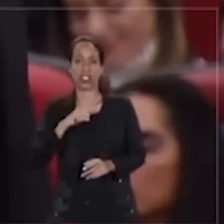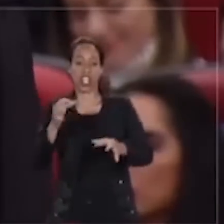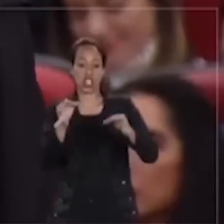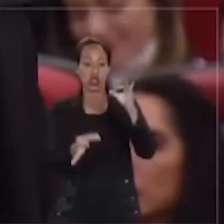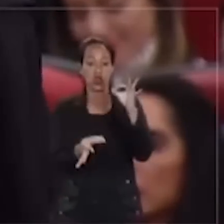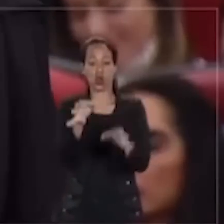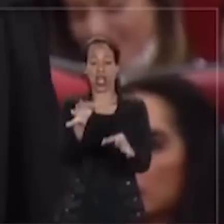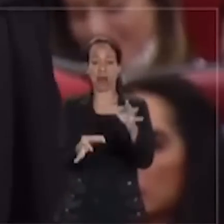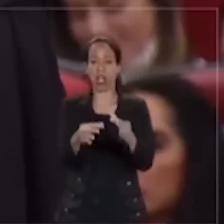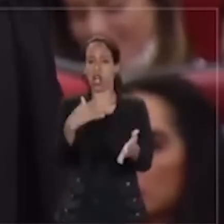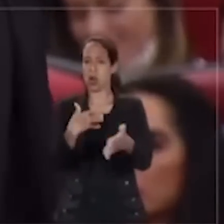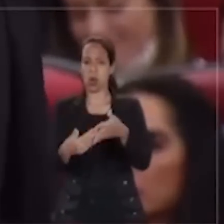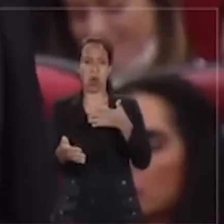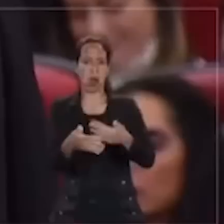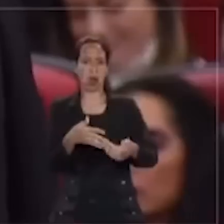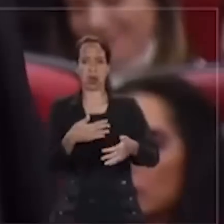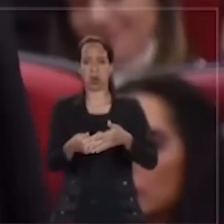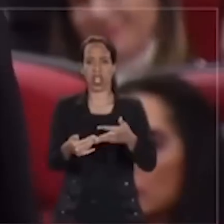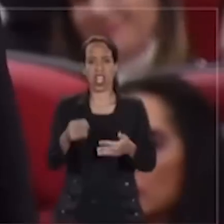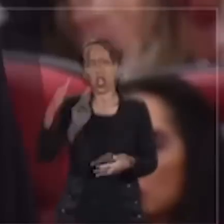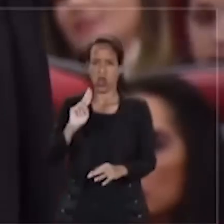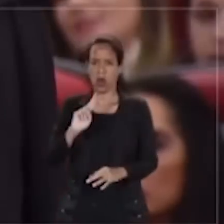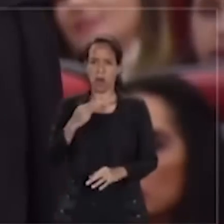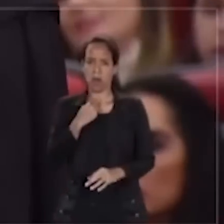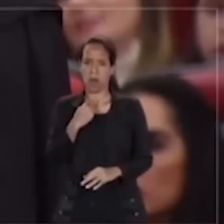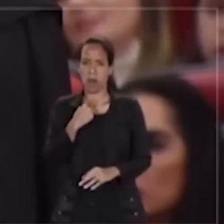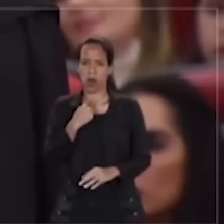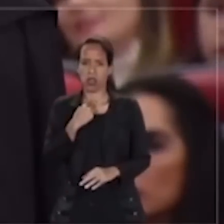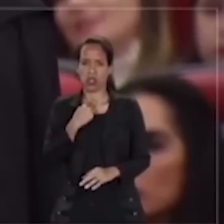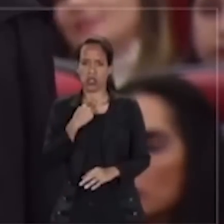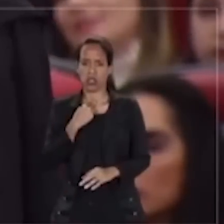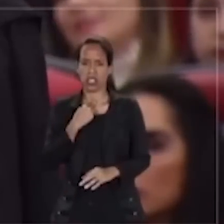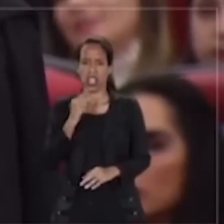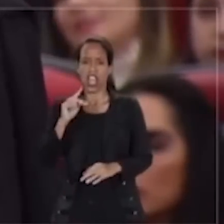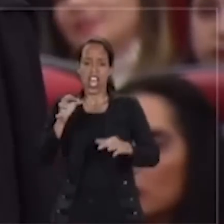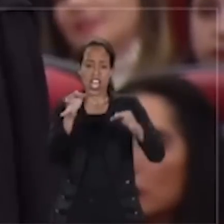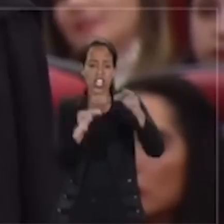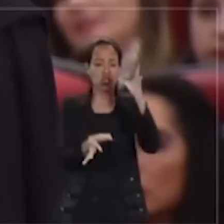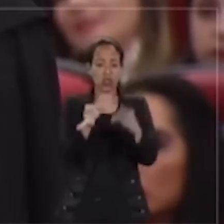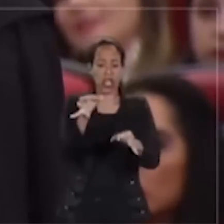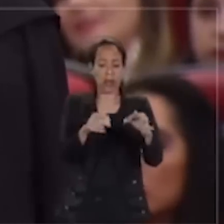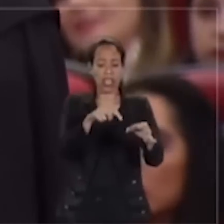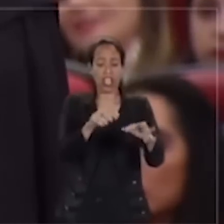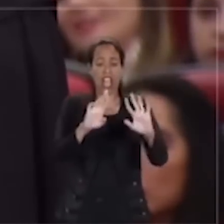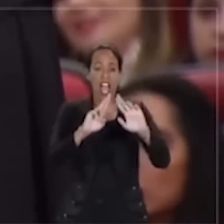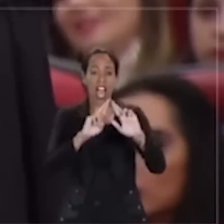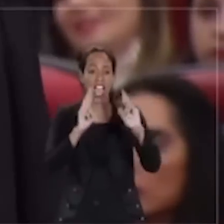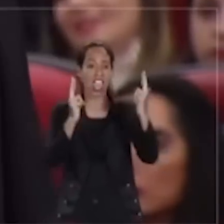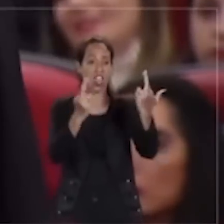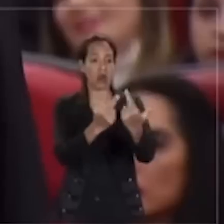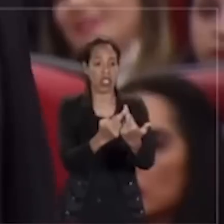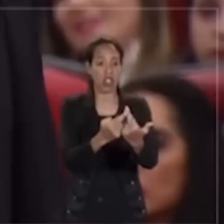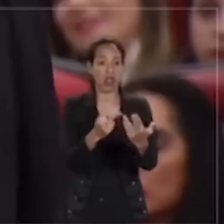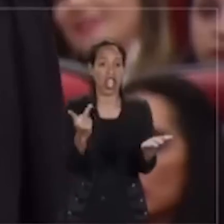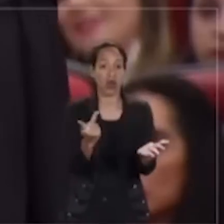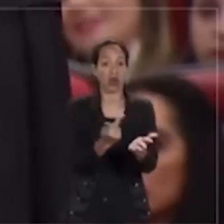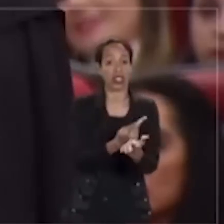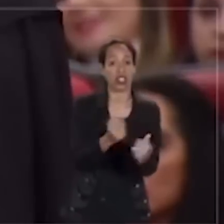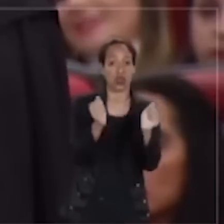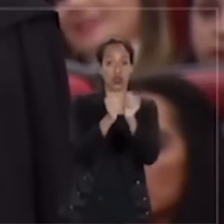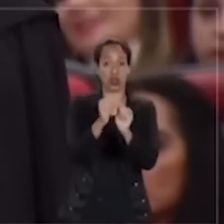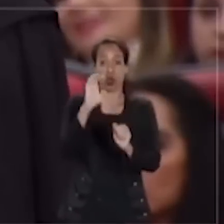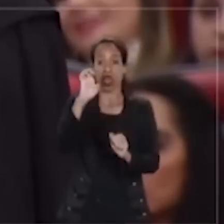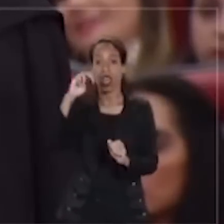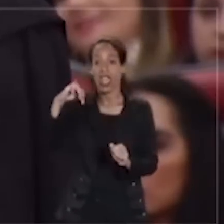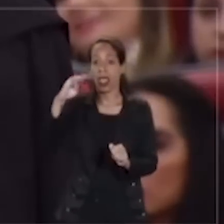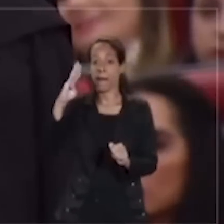julgamento, como quer se fazer crer, o bolsonarismo. Está em julgamento a reunião com os embaixadores, havida